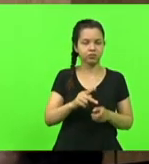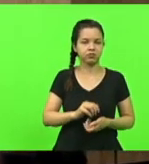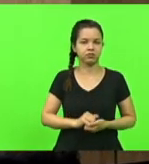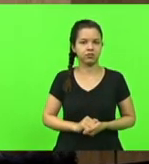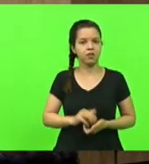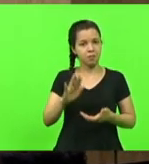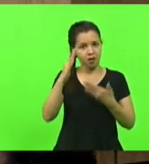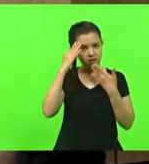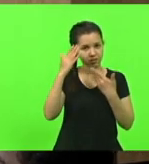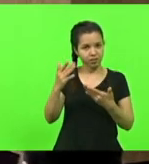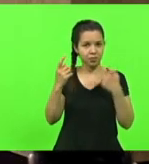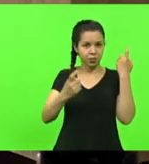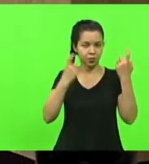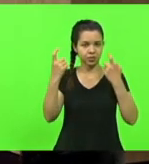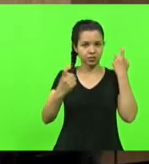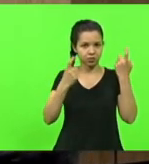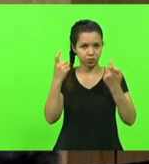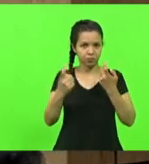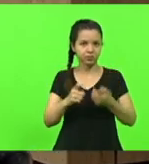agradeço aí a preocupação.